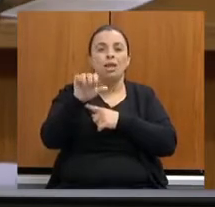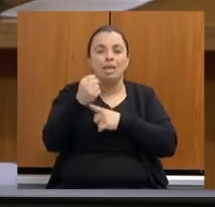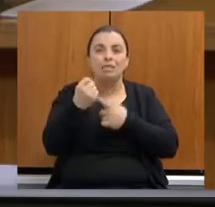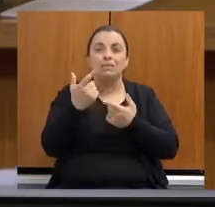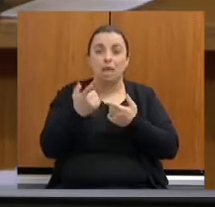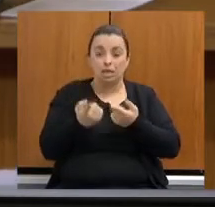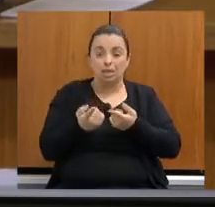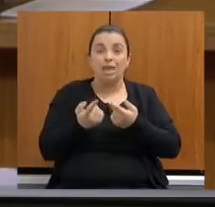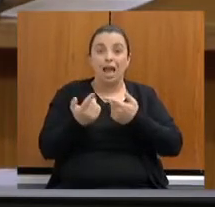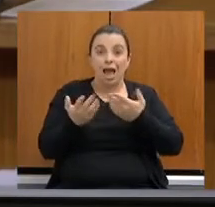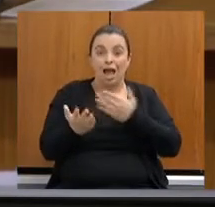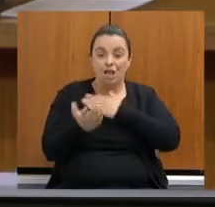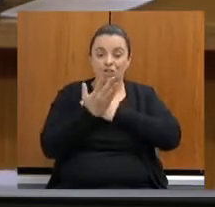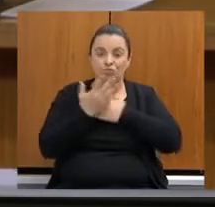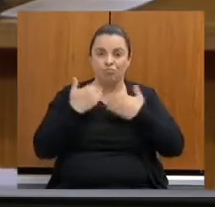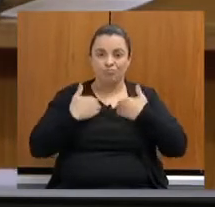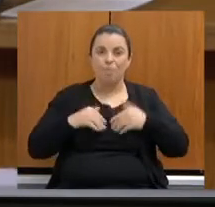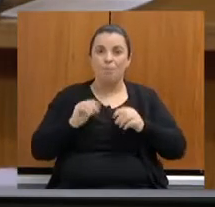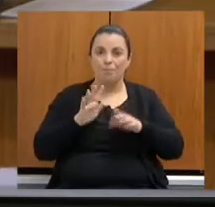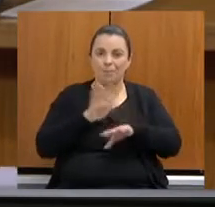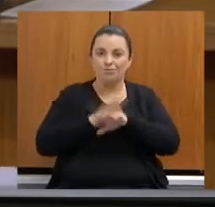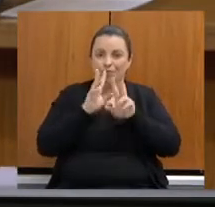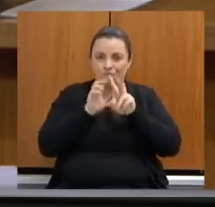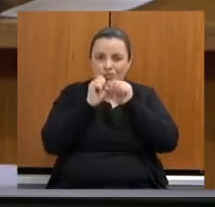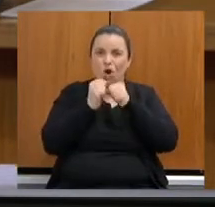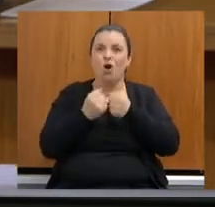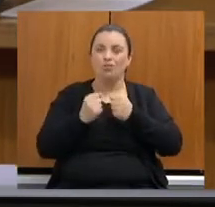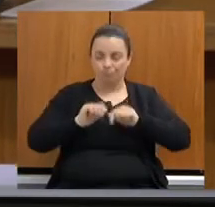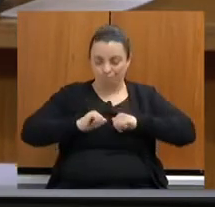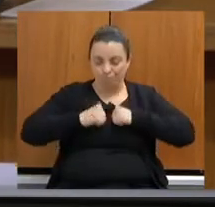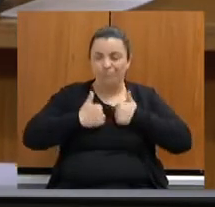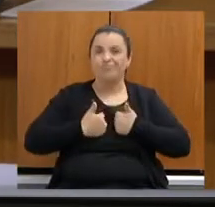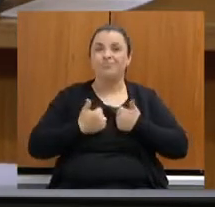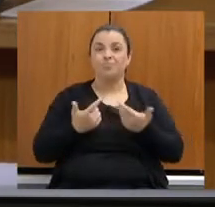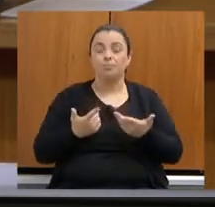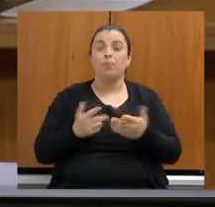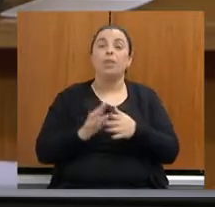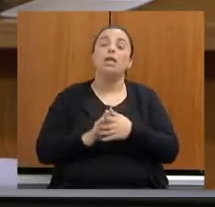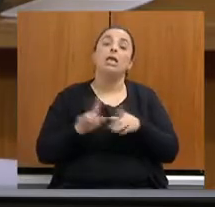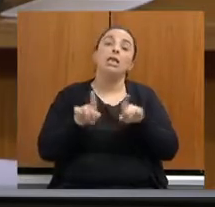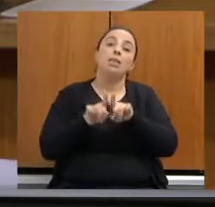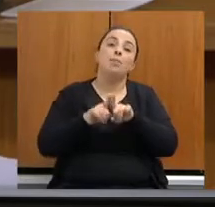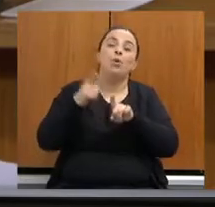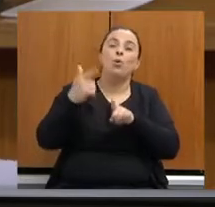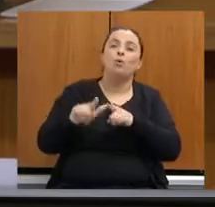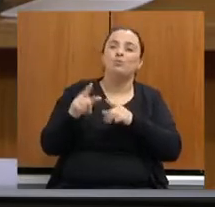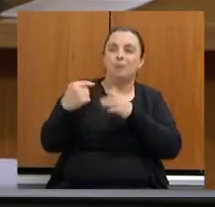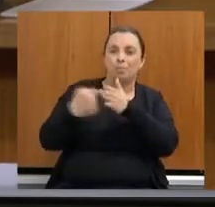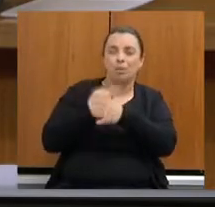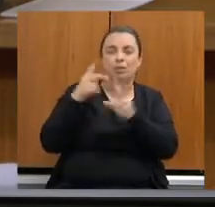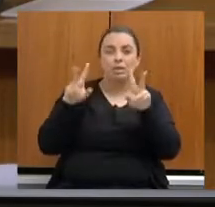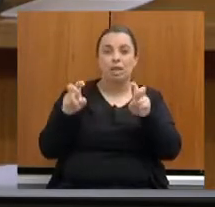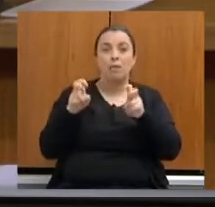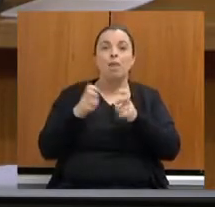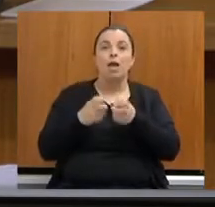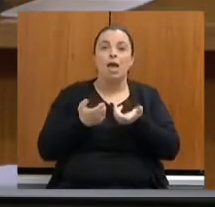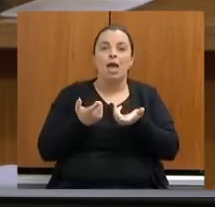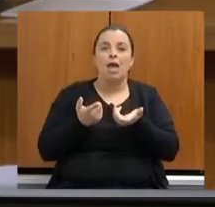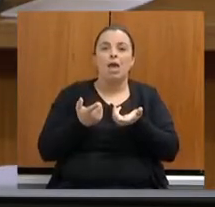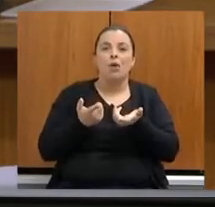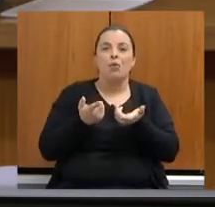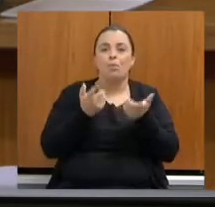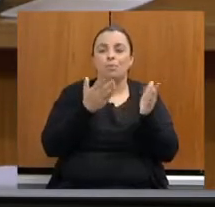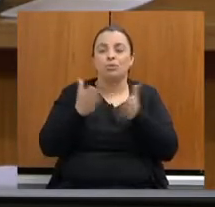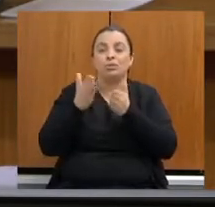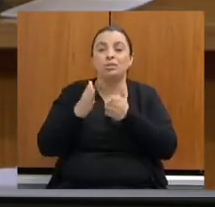virais e se tem aumentado muito também piscicultura ornamental a nossa a unidade de pagamento de